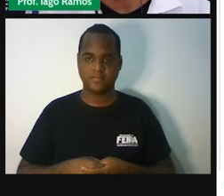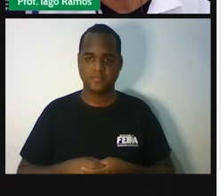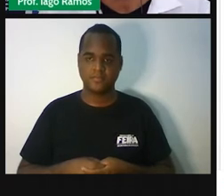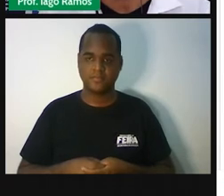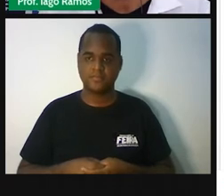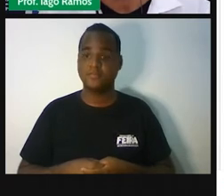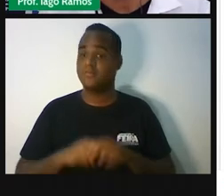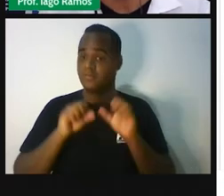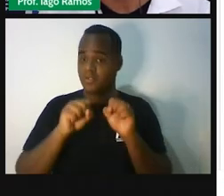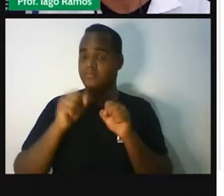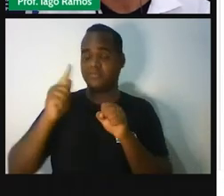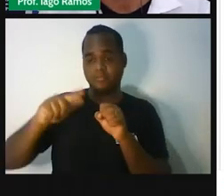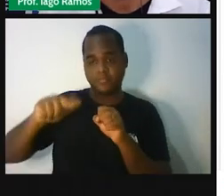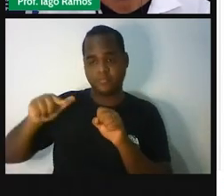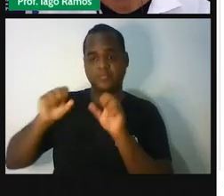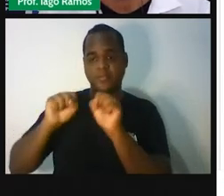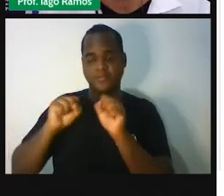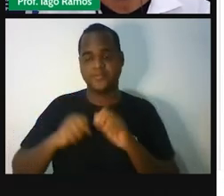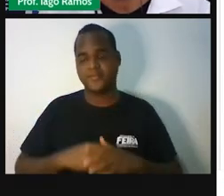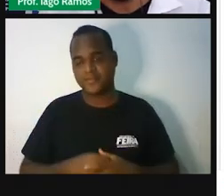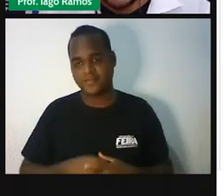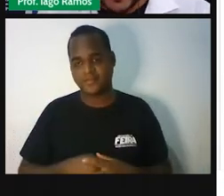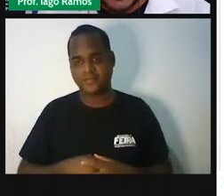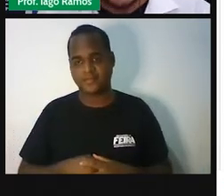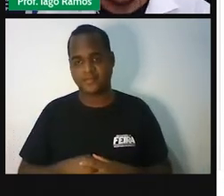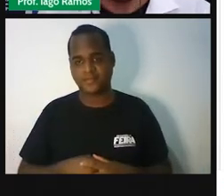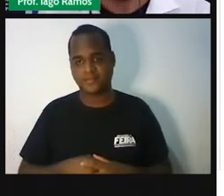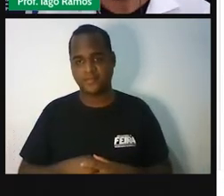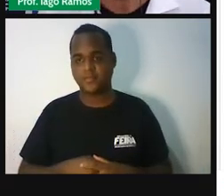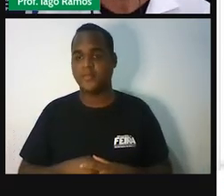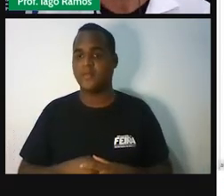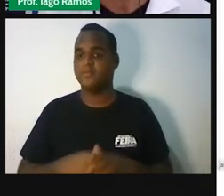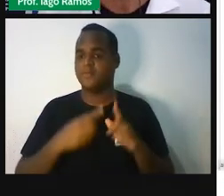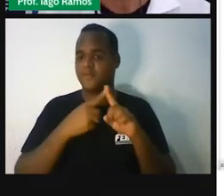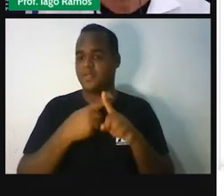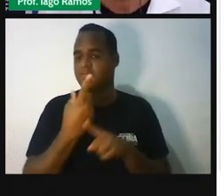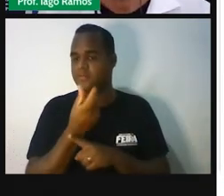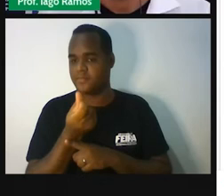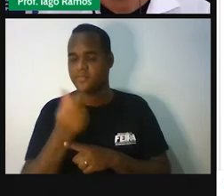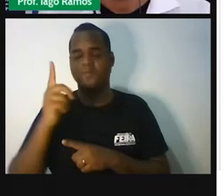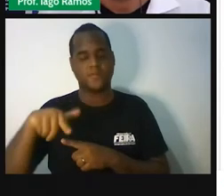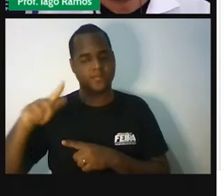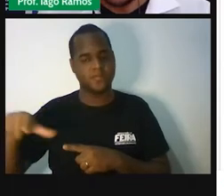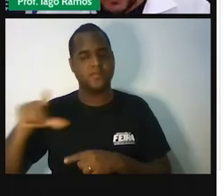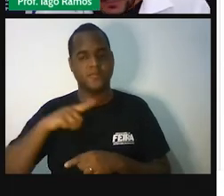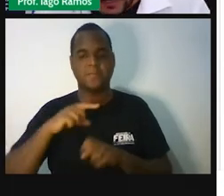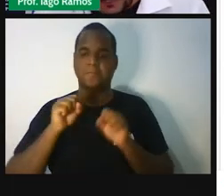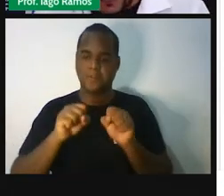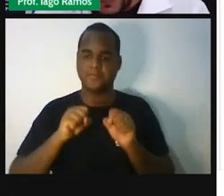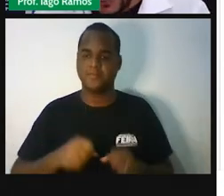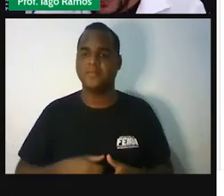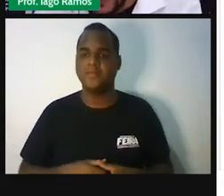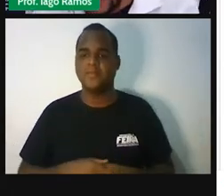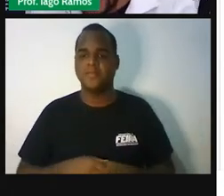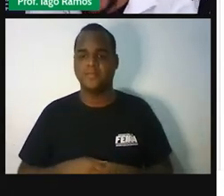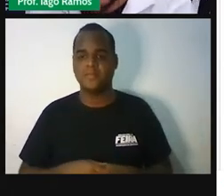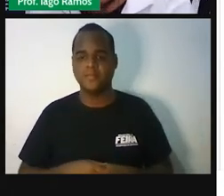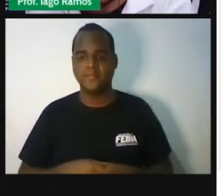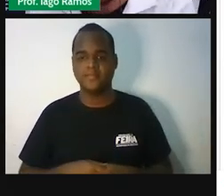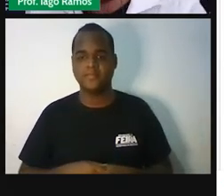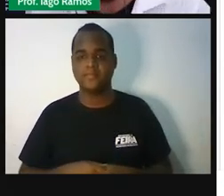Pode repetir, certo? Então, vezes 26 de novo. Ó,